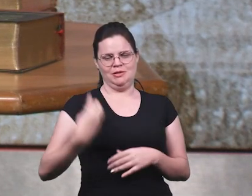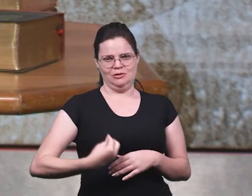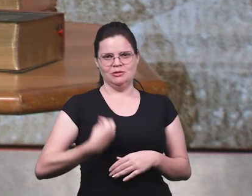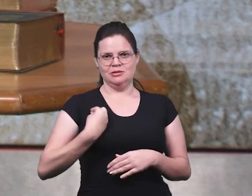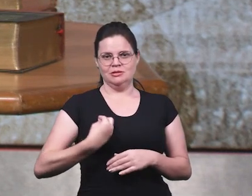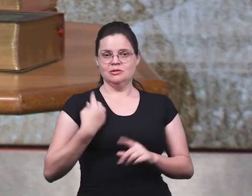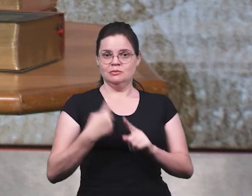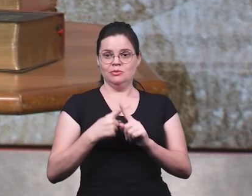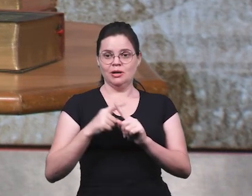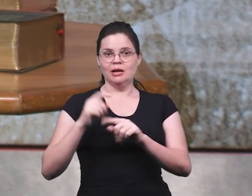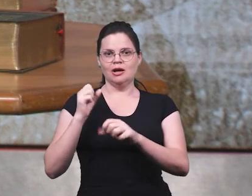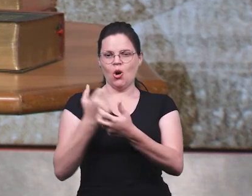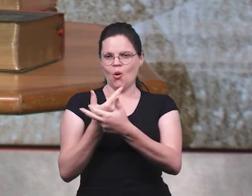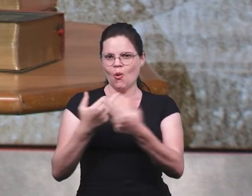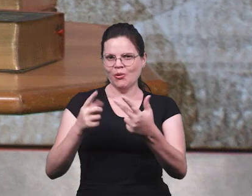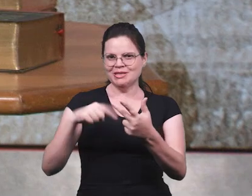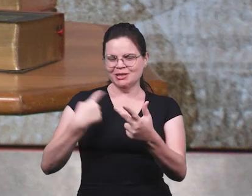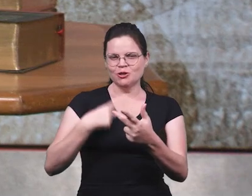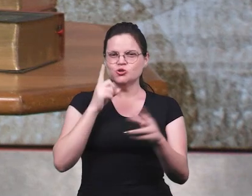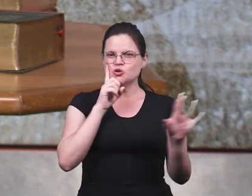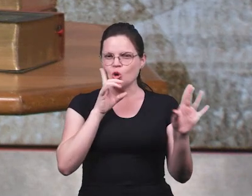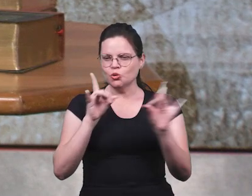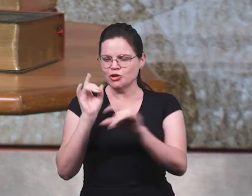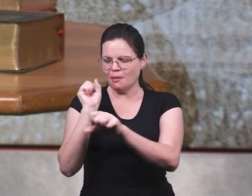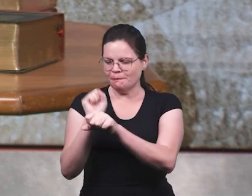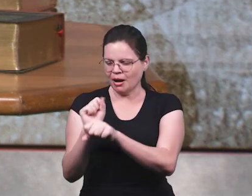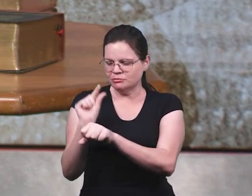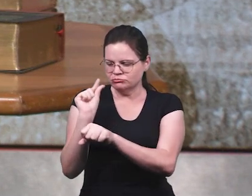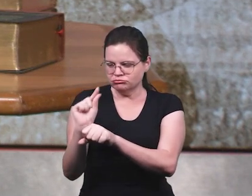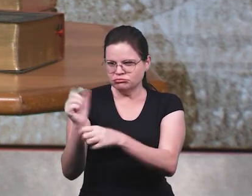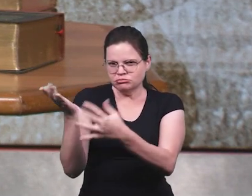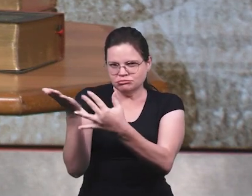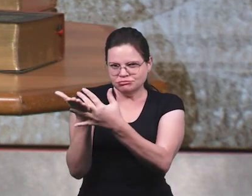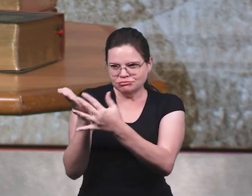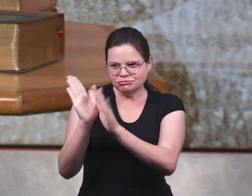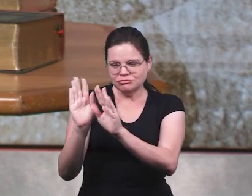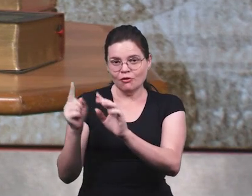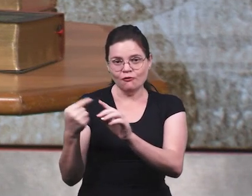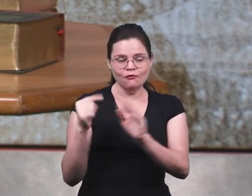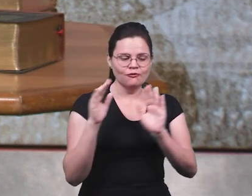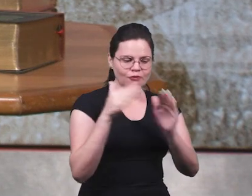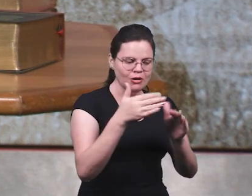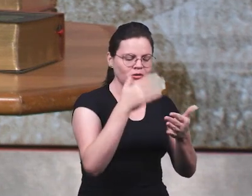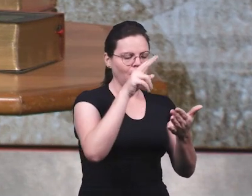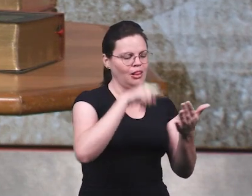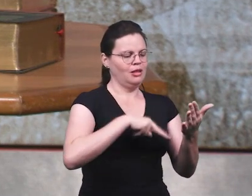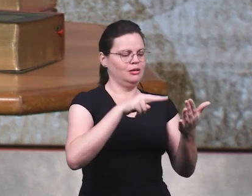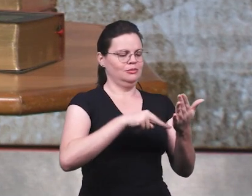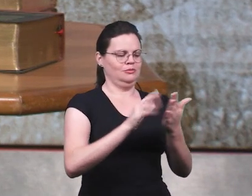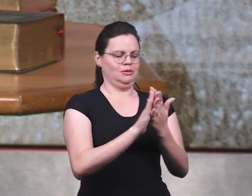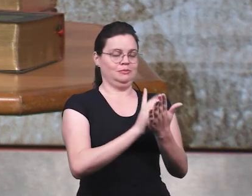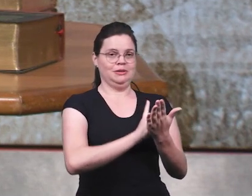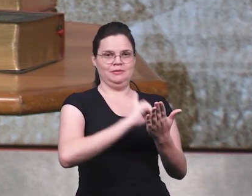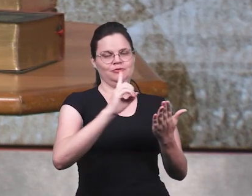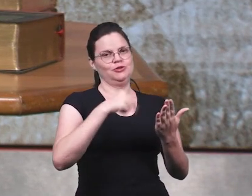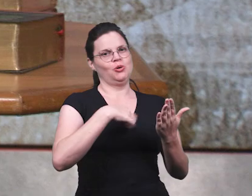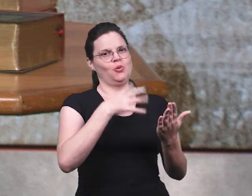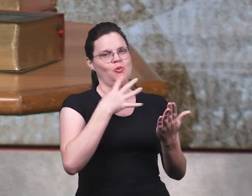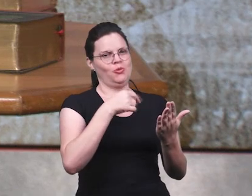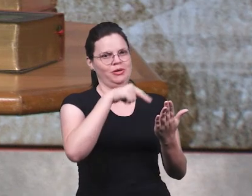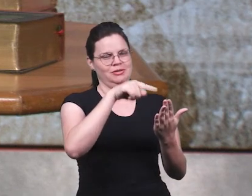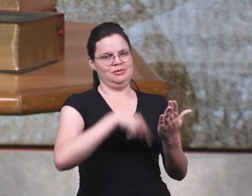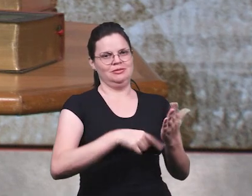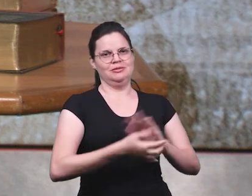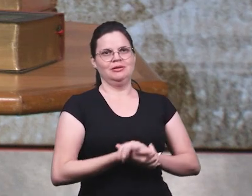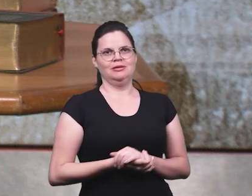dedicarmos um tempo do nosso dia para conhecermos mais a palavra de Deus, e conhecendo mais a palavra de Deus, lendo a